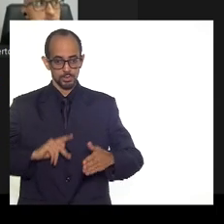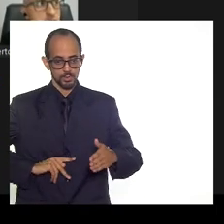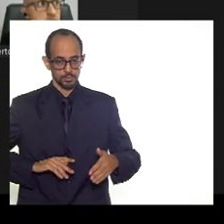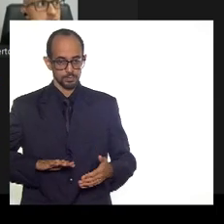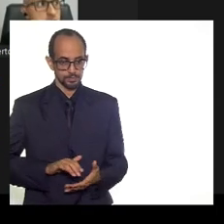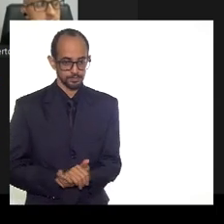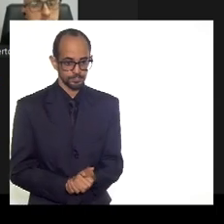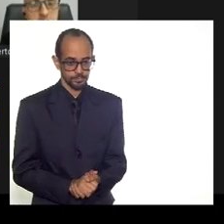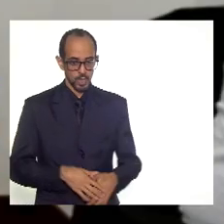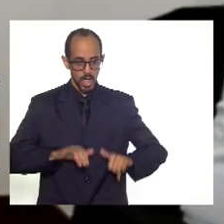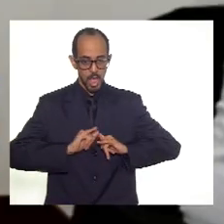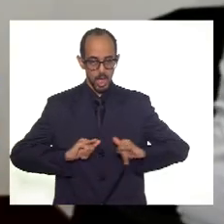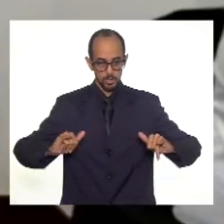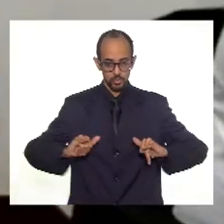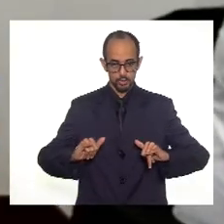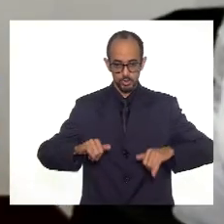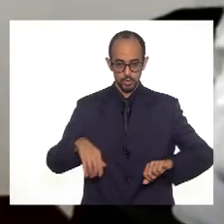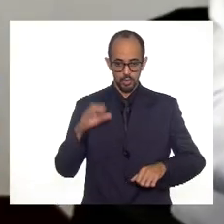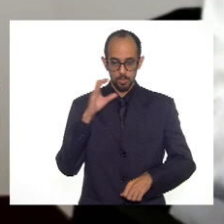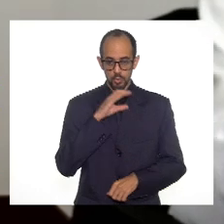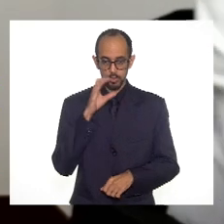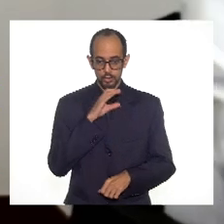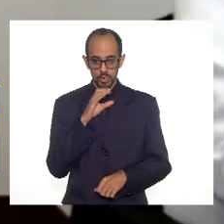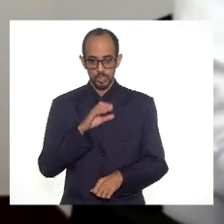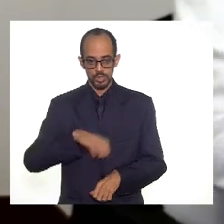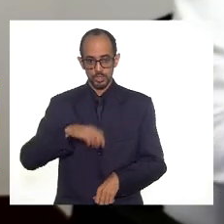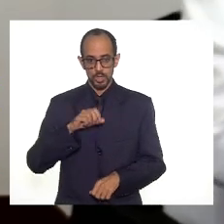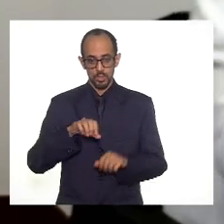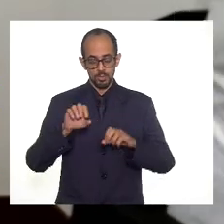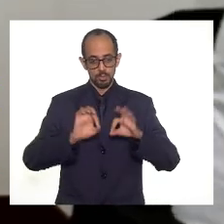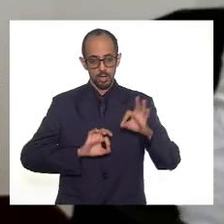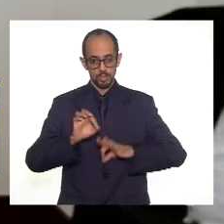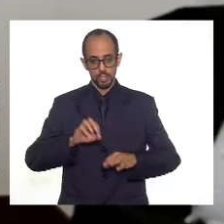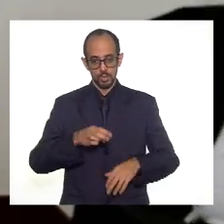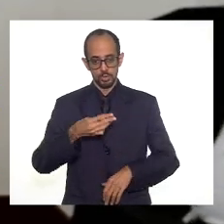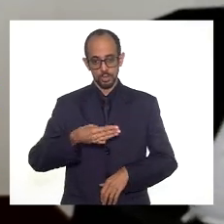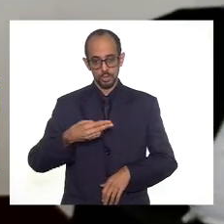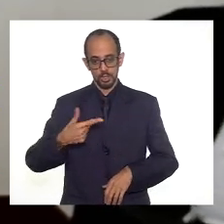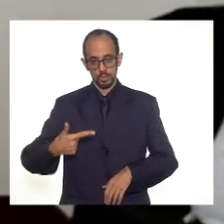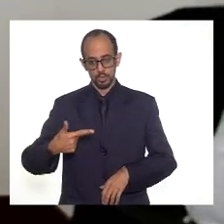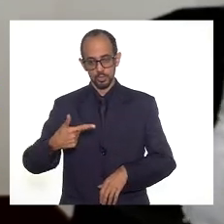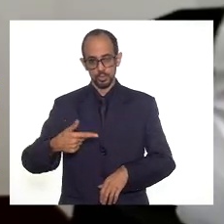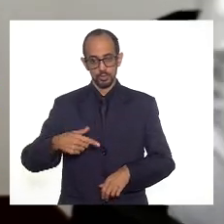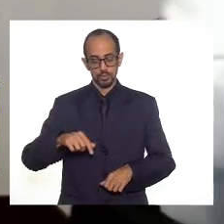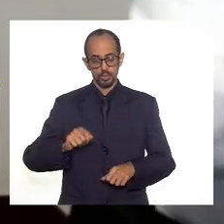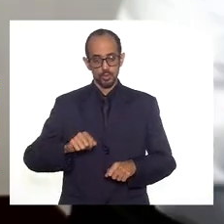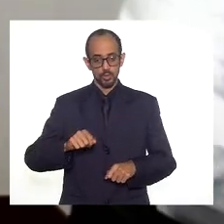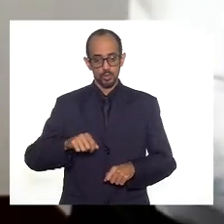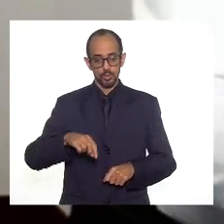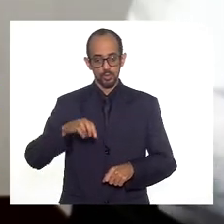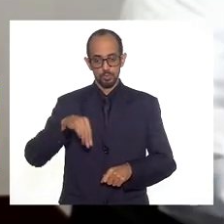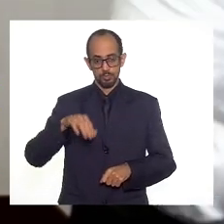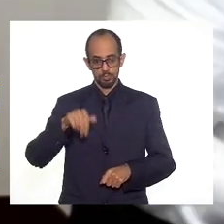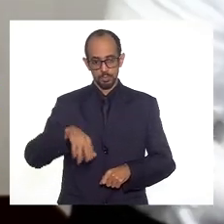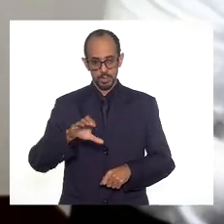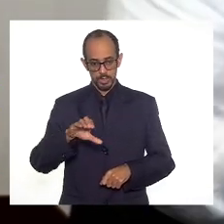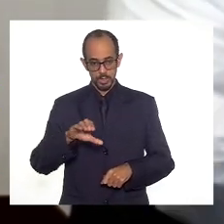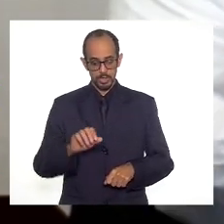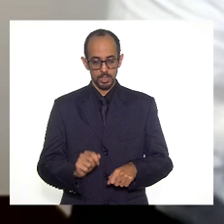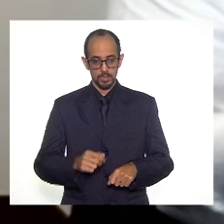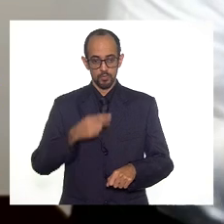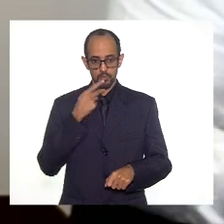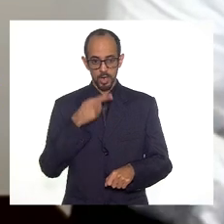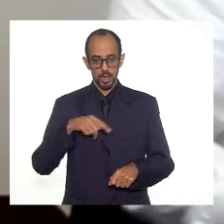Anuncio, hein? Em regime de urgência e discussão, único projeto de lei 3209, de 20, de autoria do deputado Carlos Minck. Dispõe sobre a criação